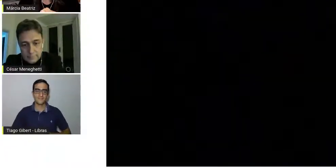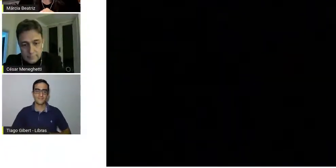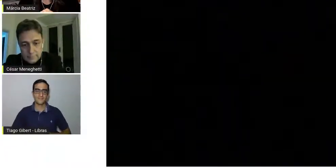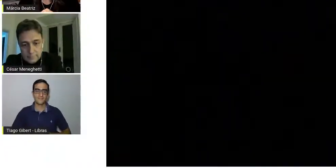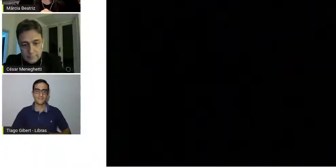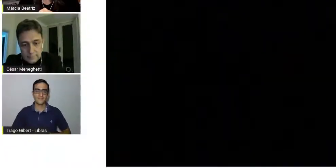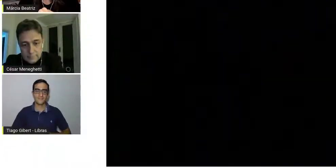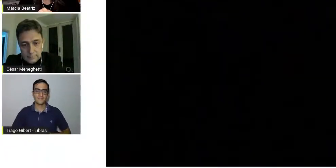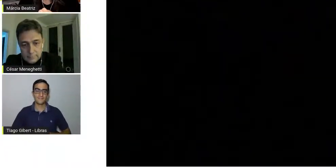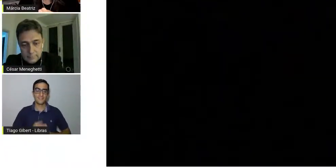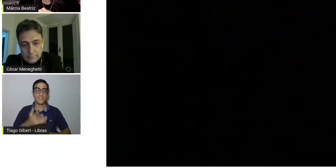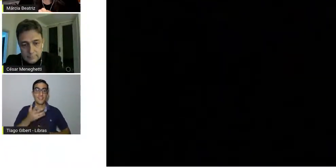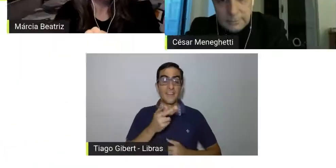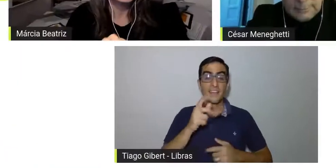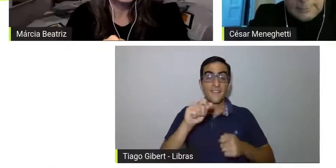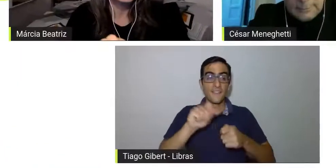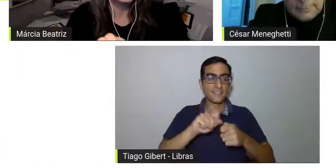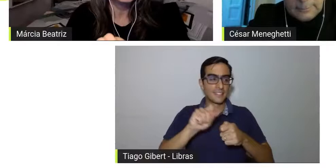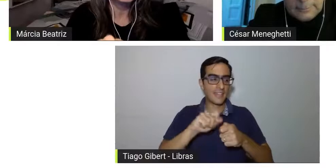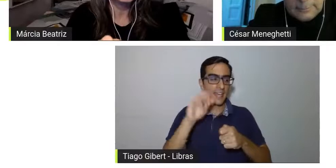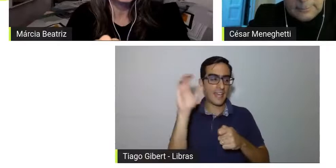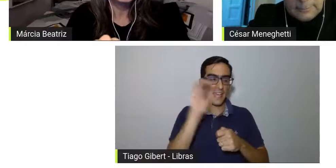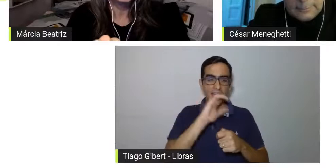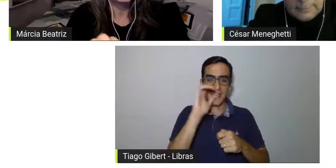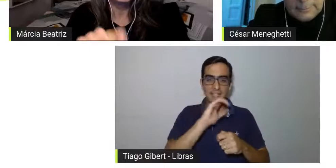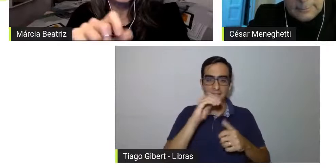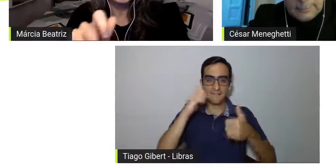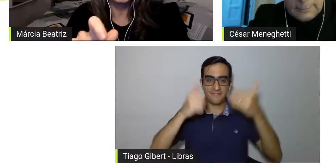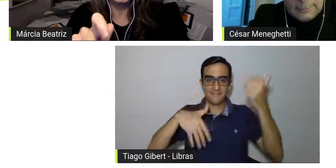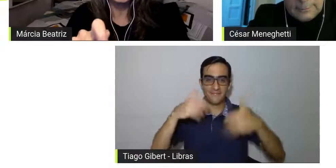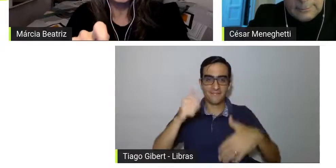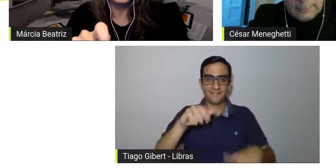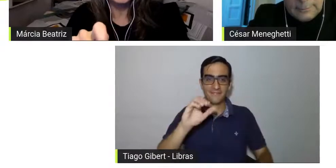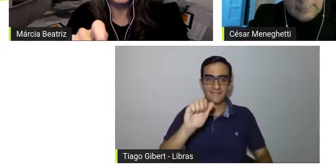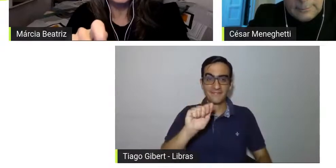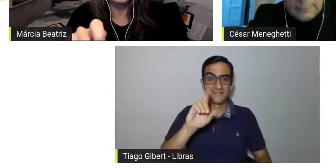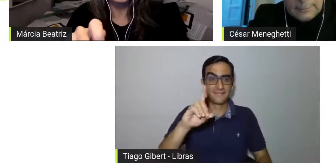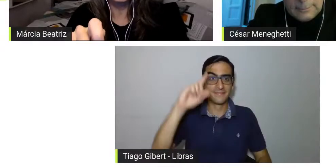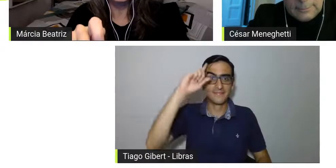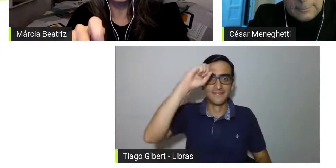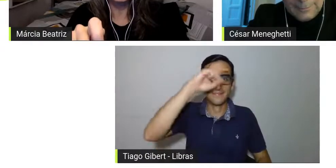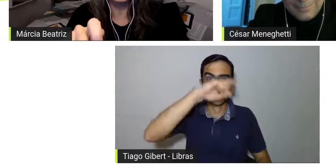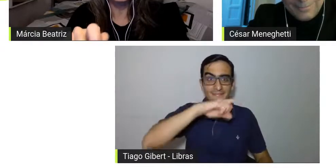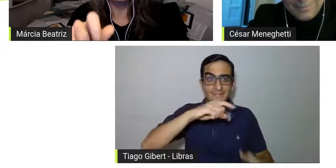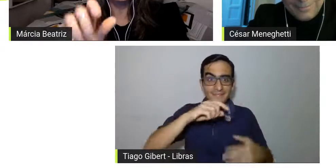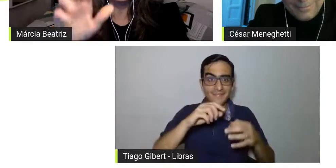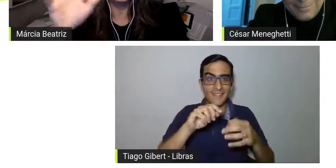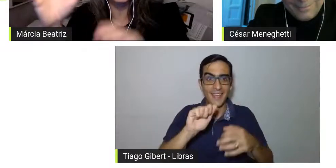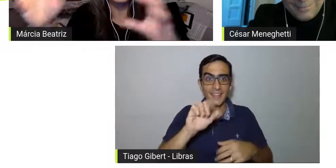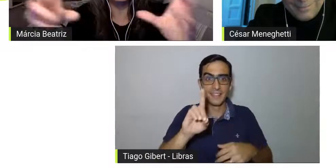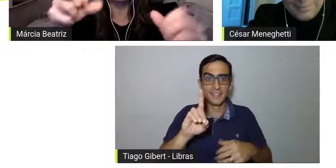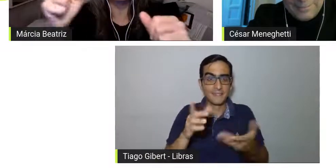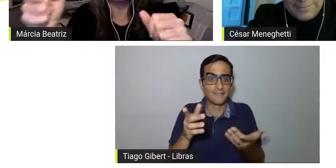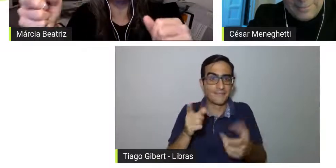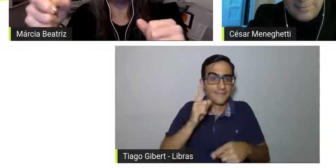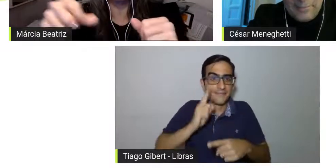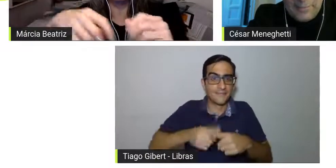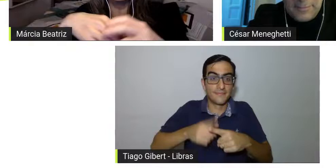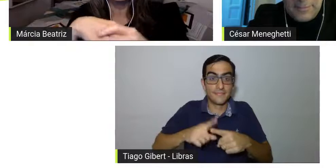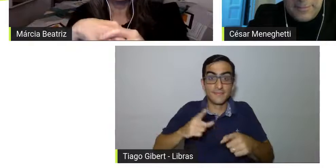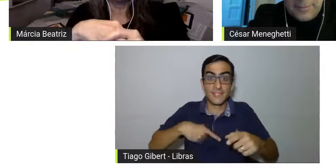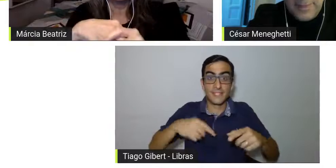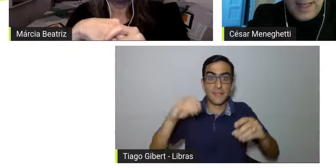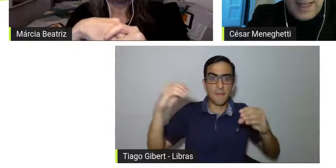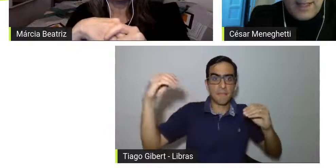Vou fazer uma descrição rápida do que a gente viu, mas é difícil descrever esse vídeo, né, César? Porque aparecem